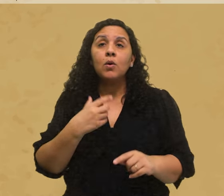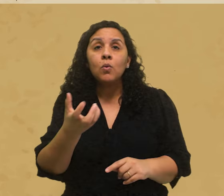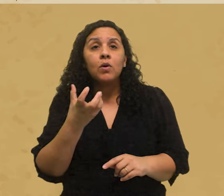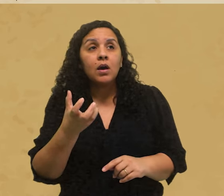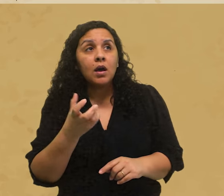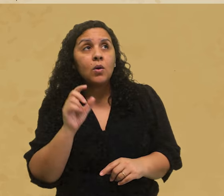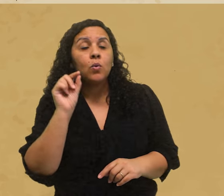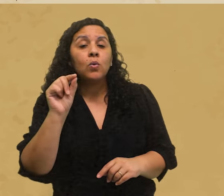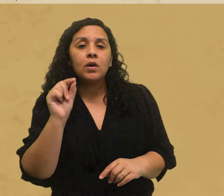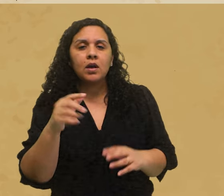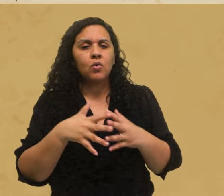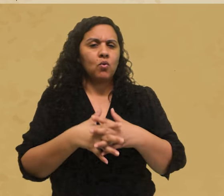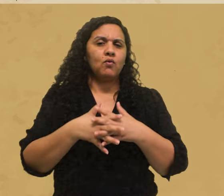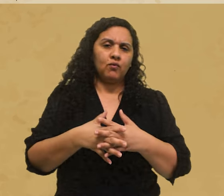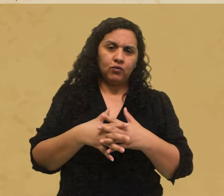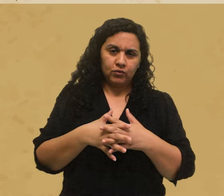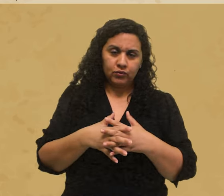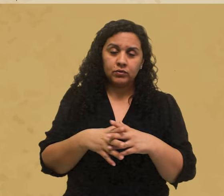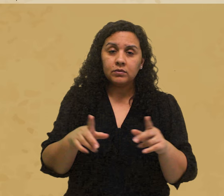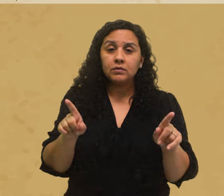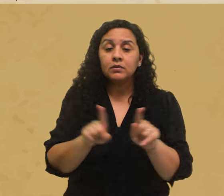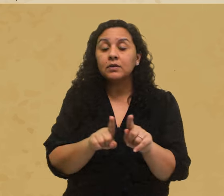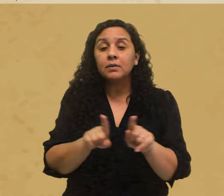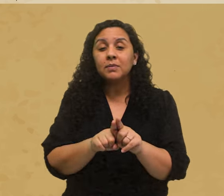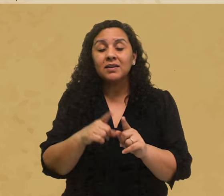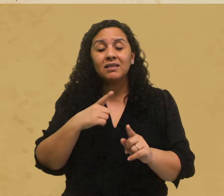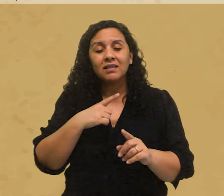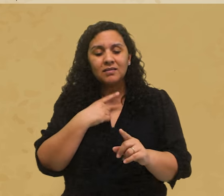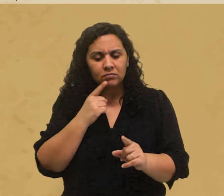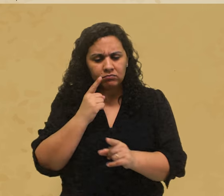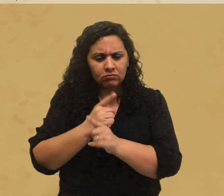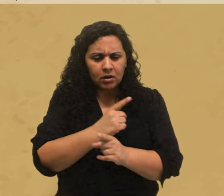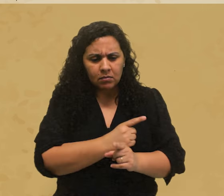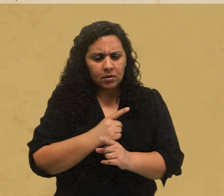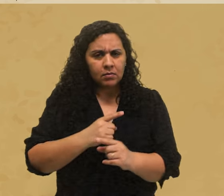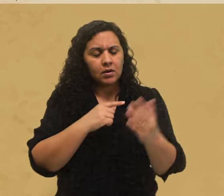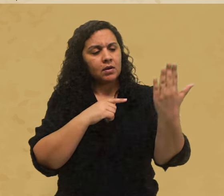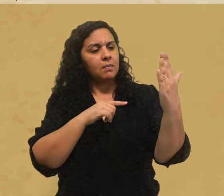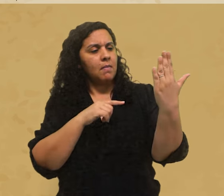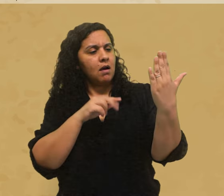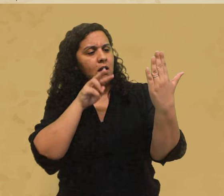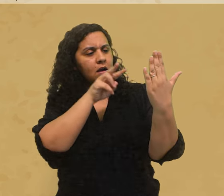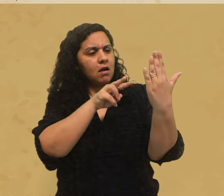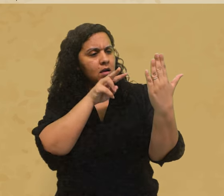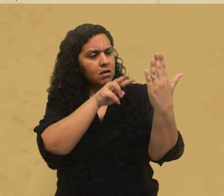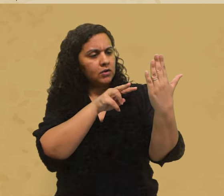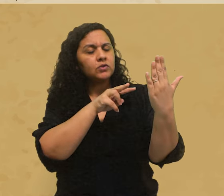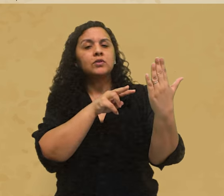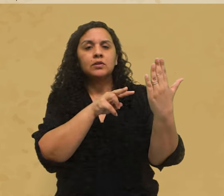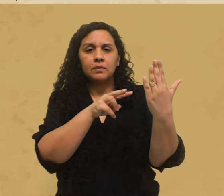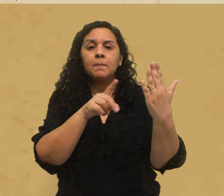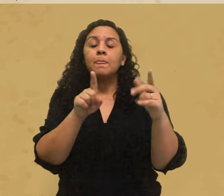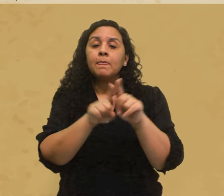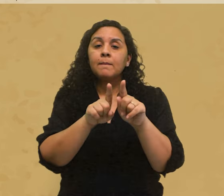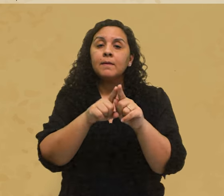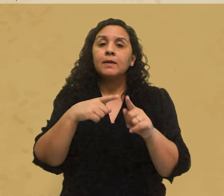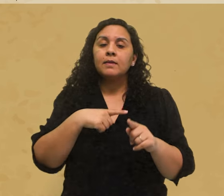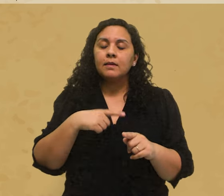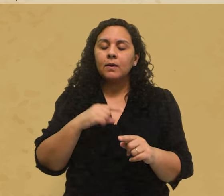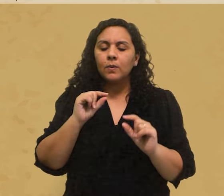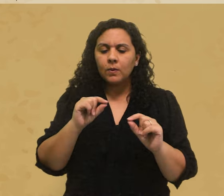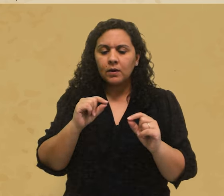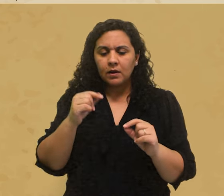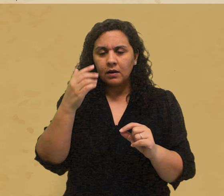de ser. Logo, por meio da identificação com uma imagem idealizada, existe